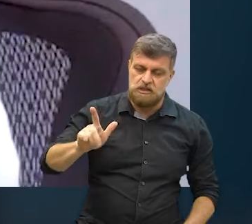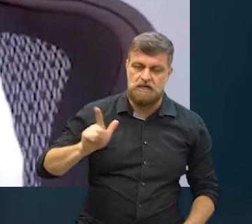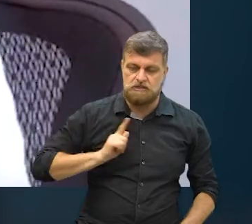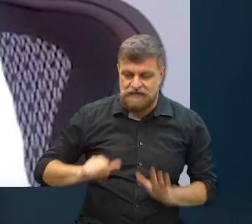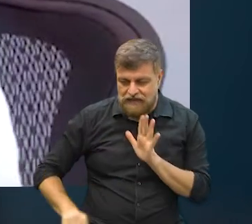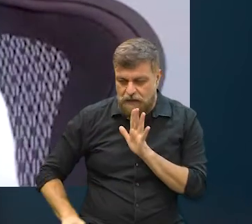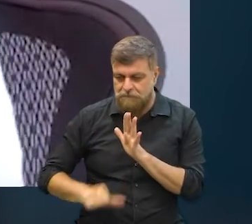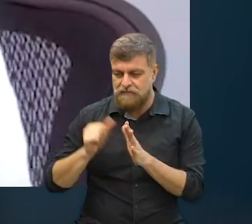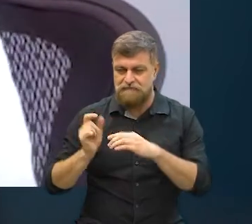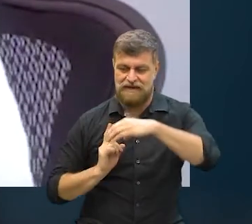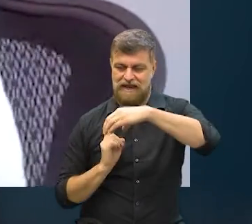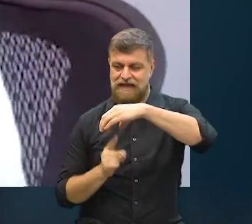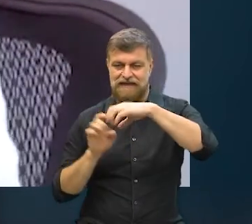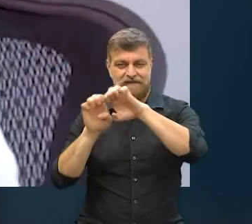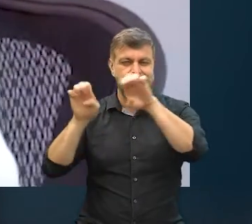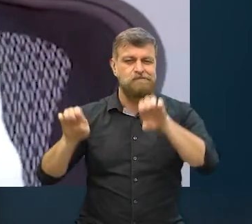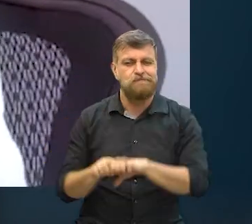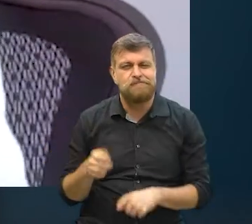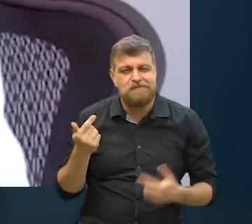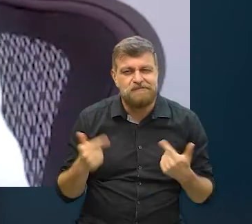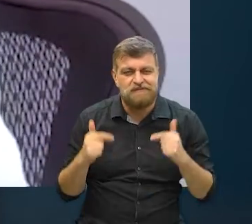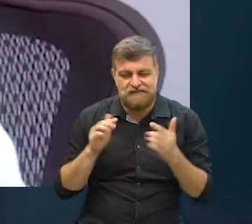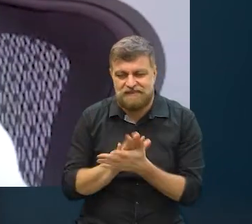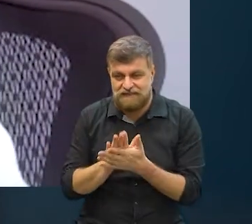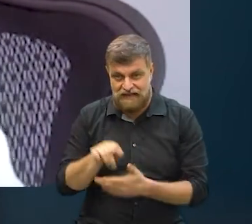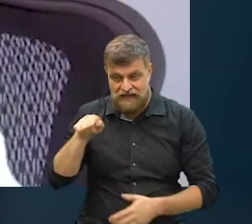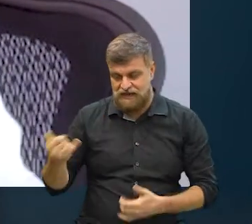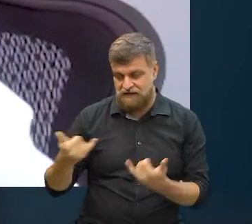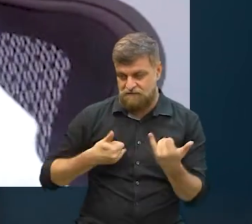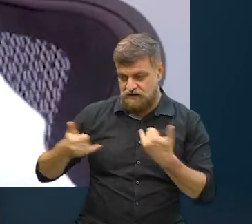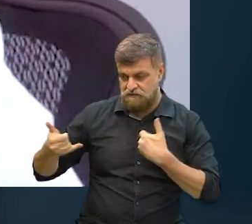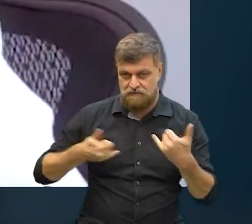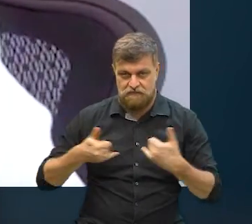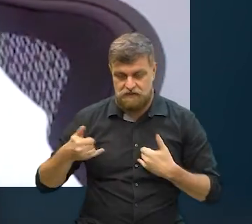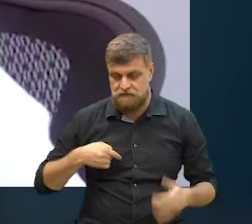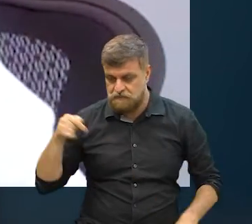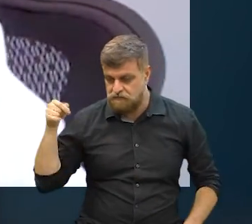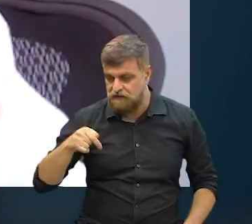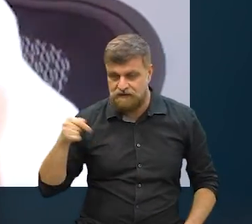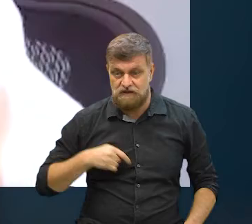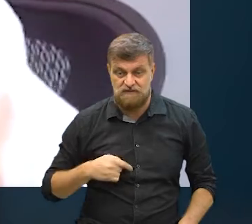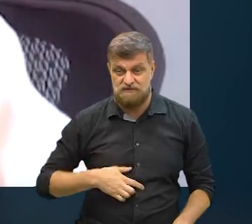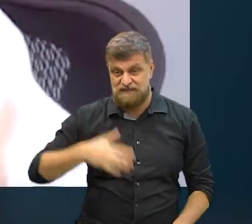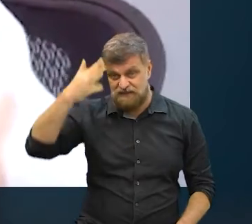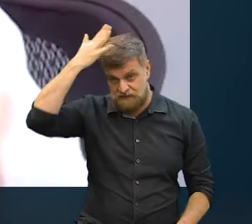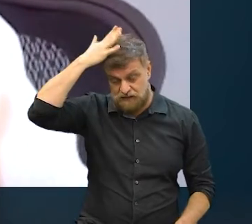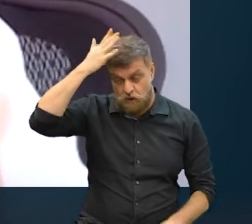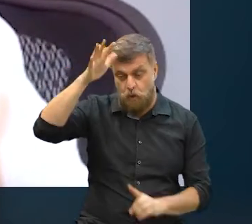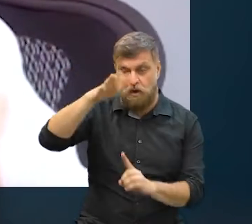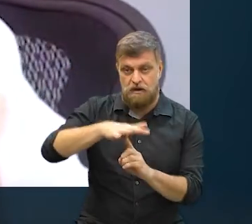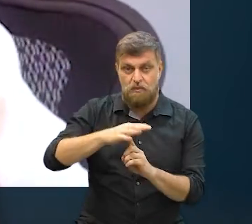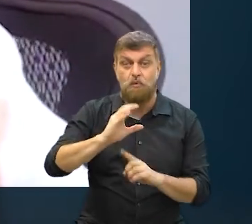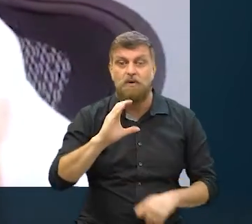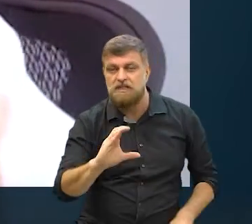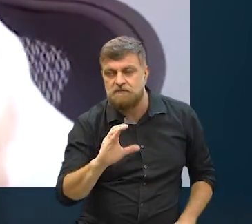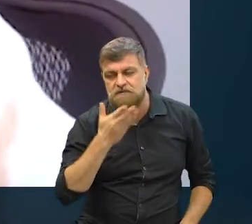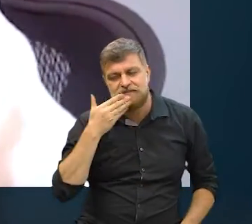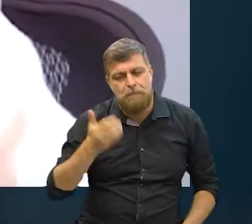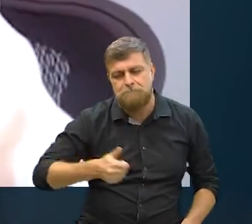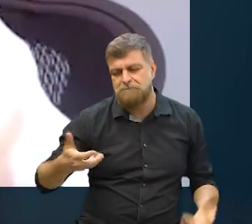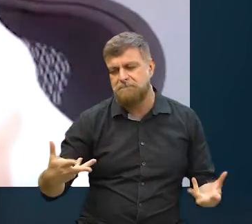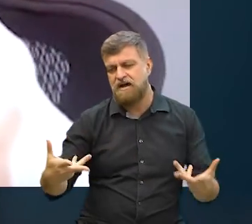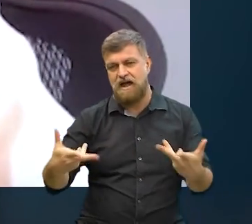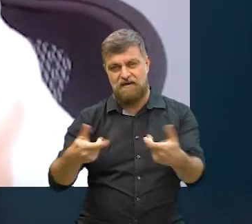gente começou a nossa primeira clínica, que não tinha estrutura nenhuma, ele falava para mim: "Nós vamos ser a maior clínica de Curitiba". Então, e seguimos